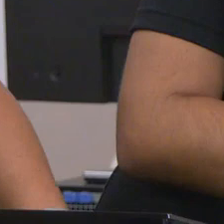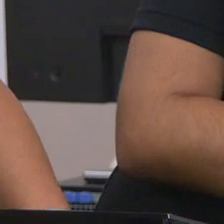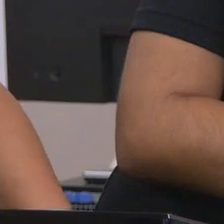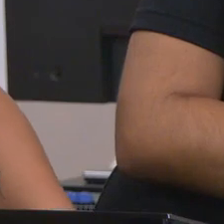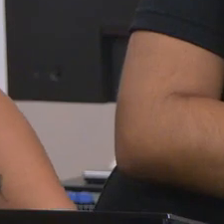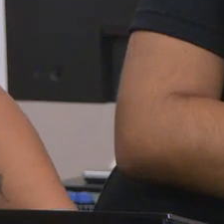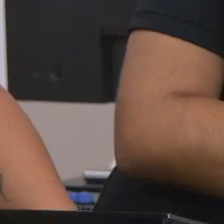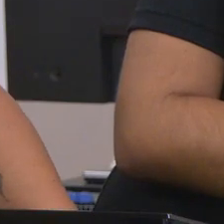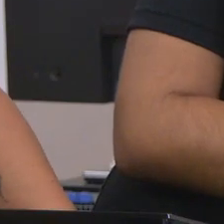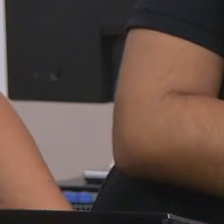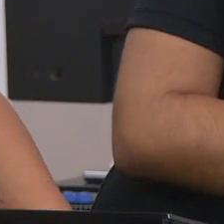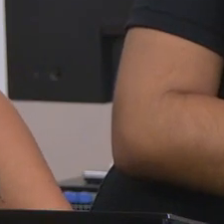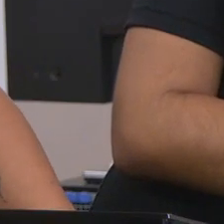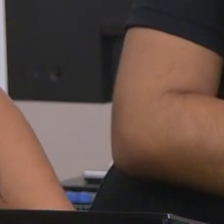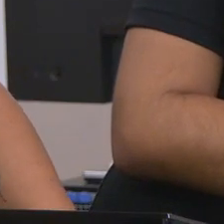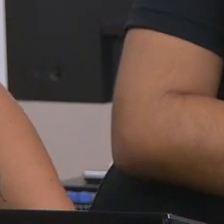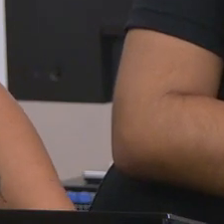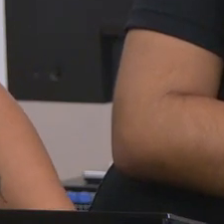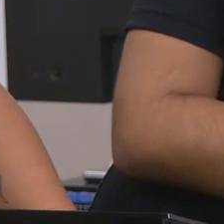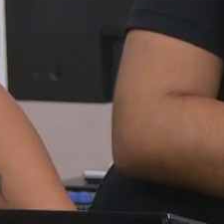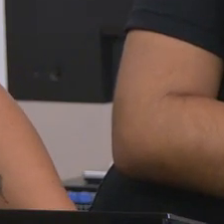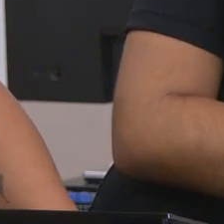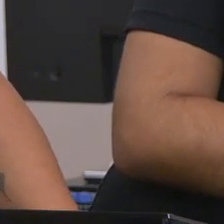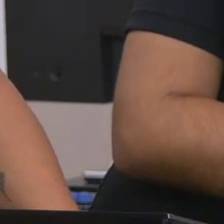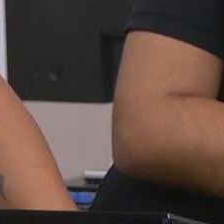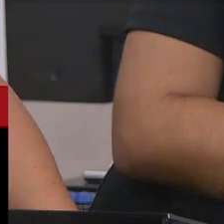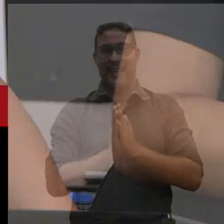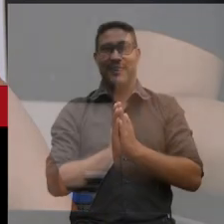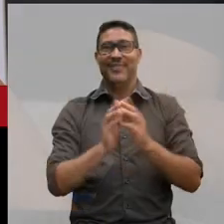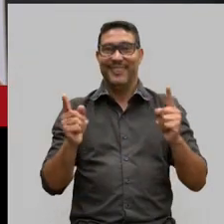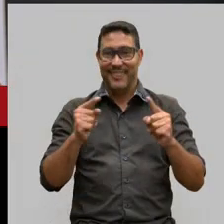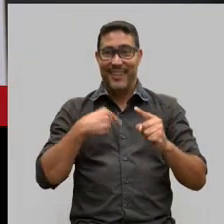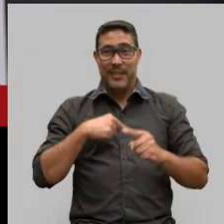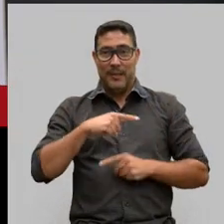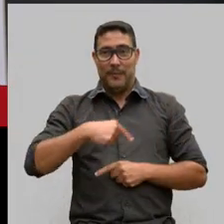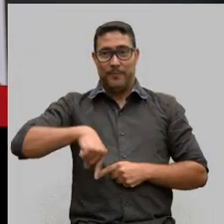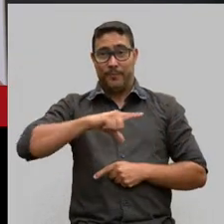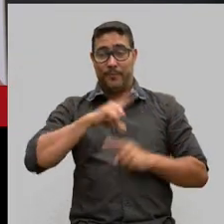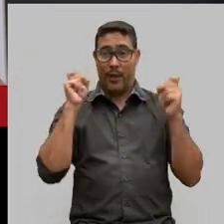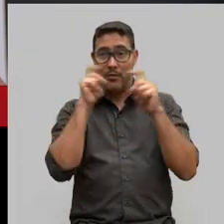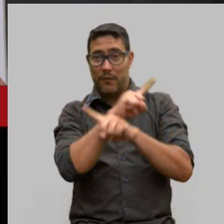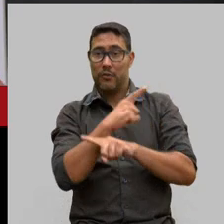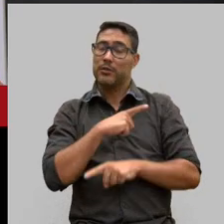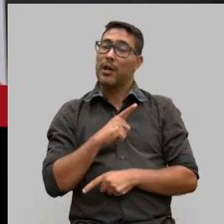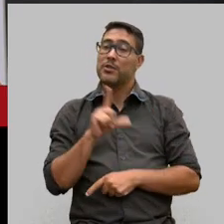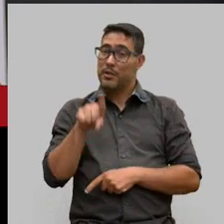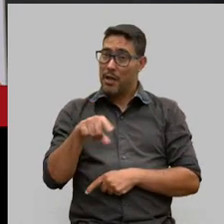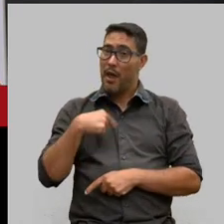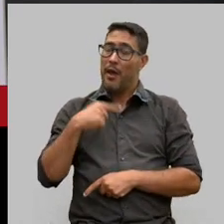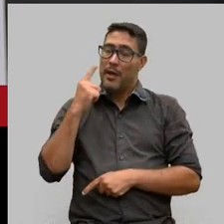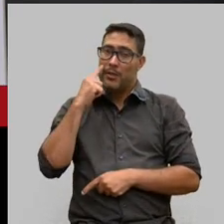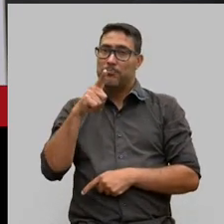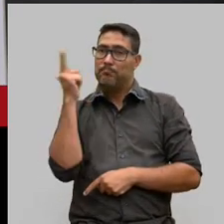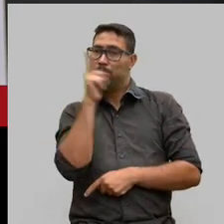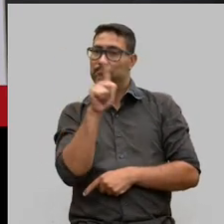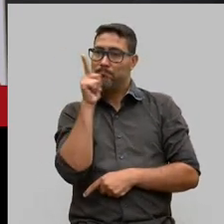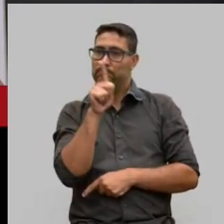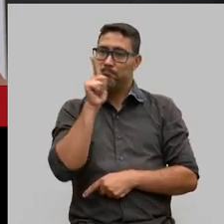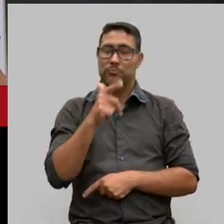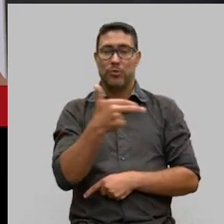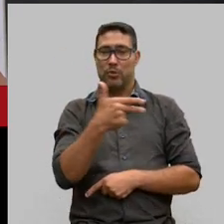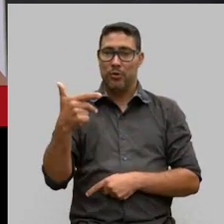né eu que tenho a Júlia hoje aí com 25 anos sei a dificuldade que foi vencer e chegar onde ela chegou